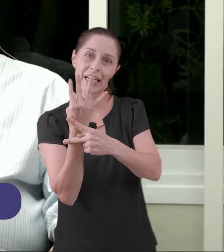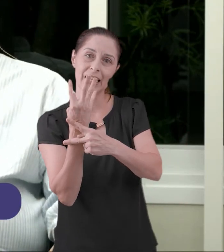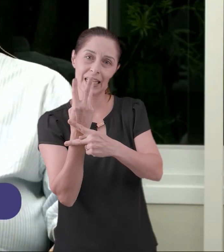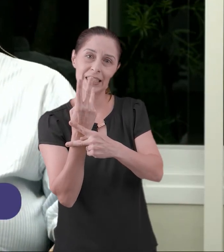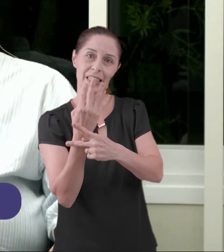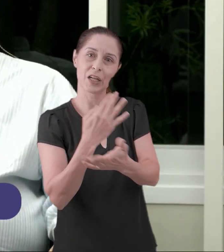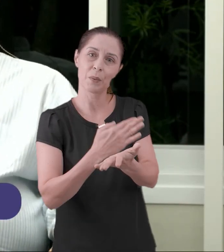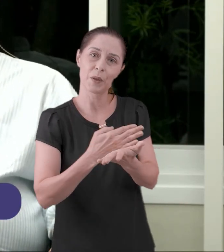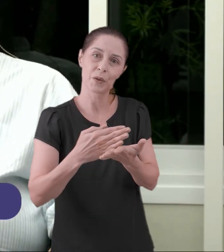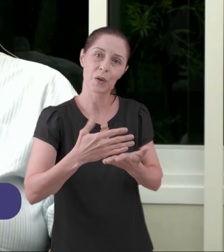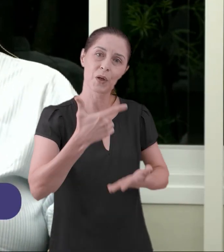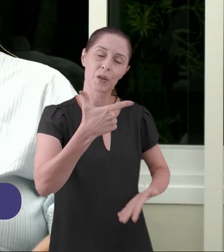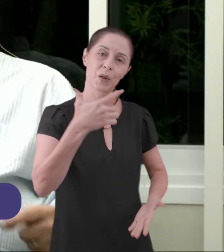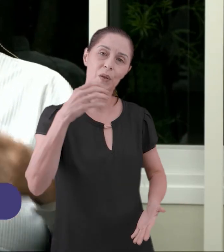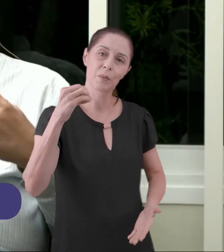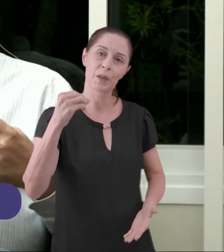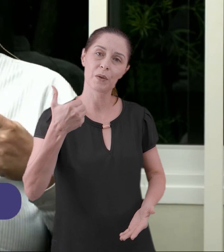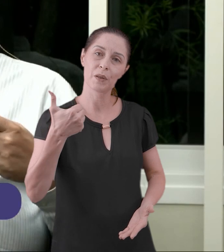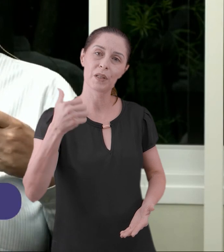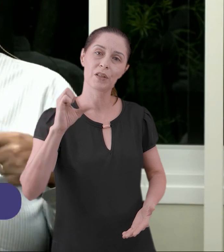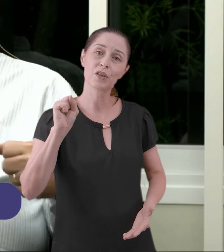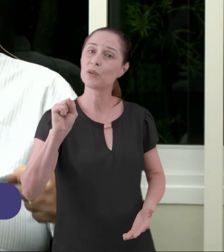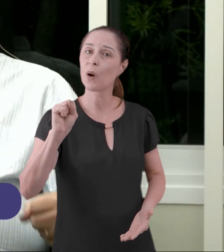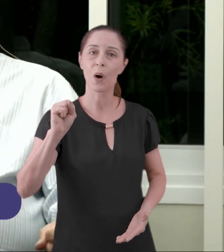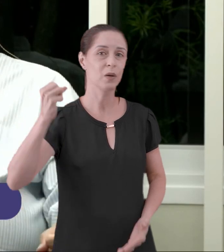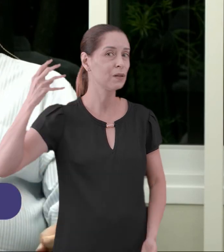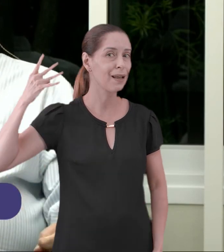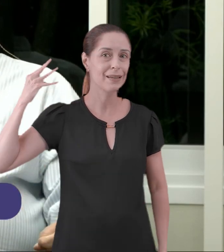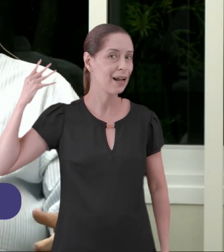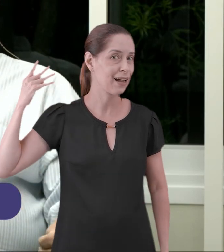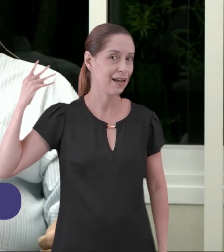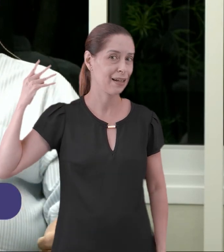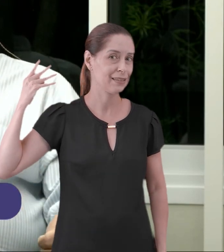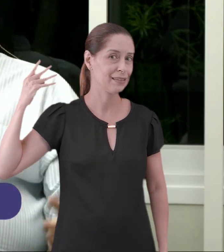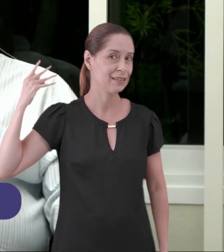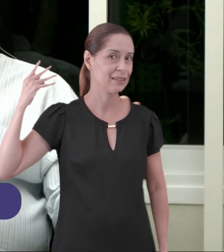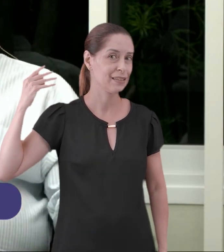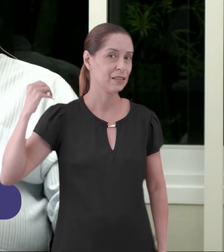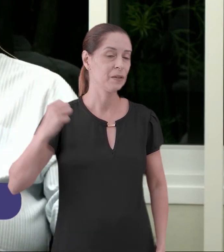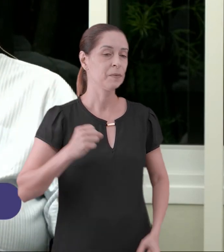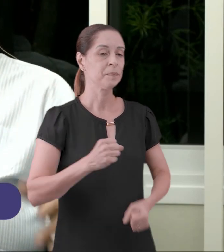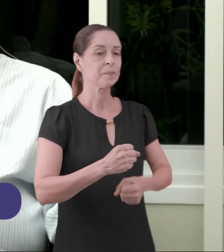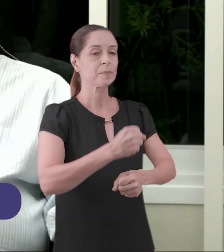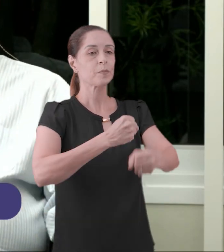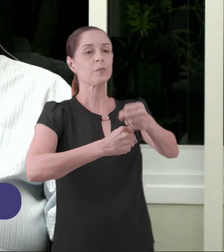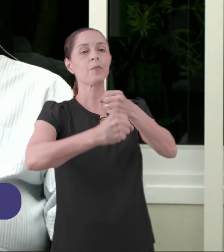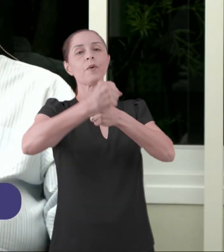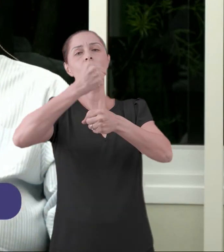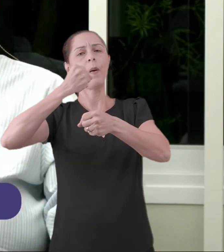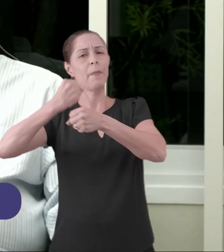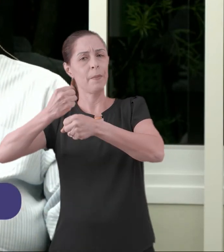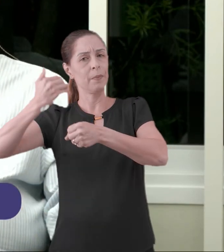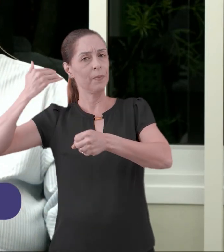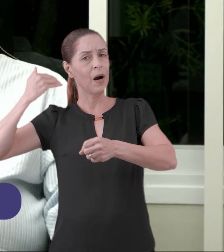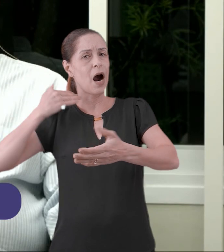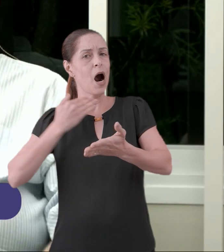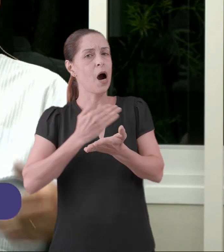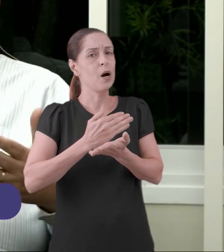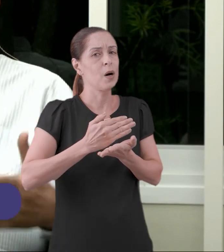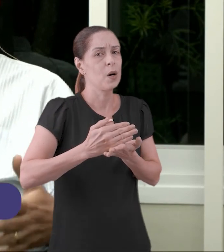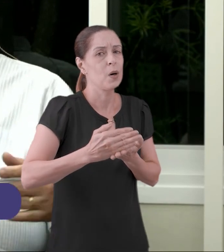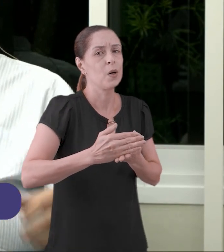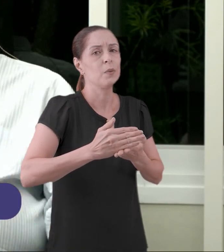né? O ano passado, quando começou a pandemia, nós lançamos uma campanha